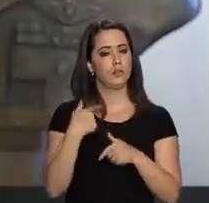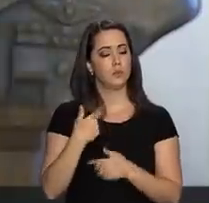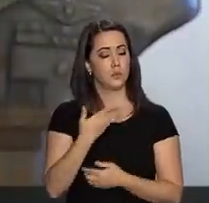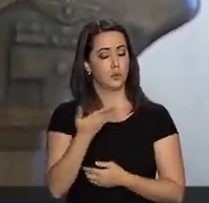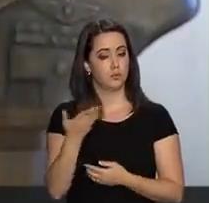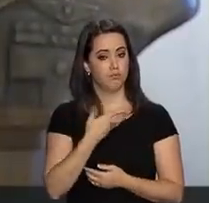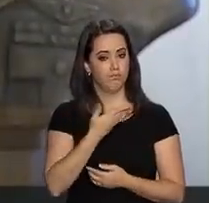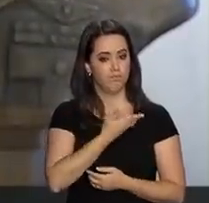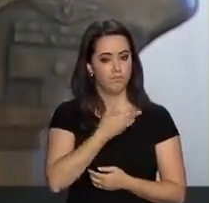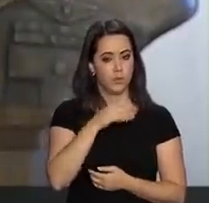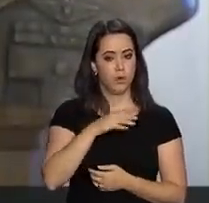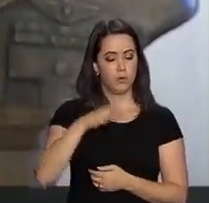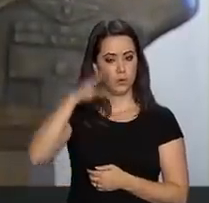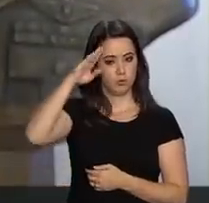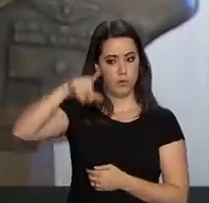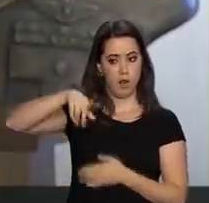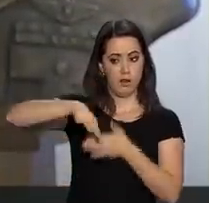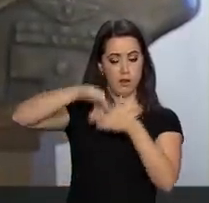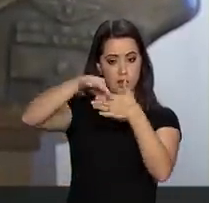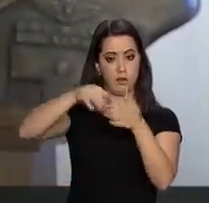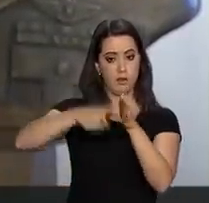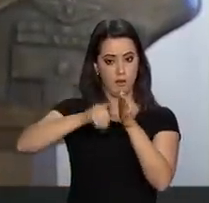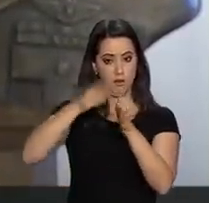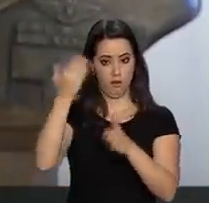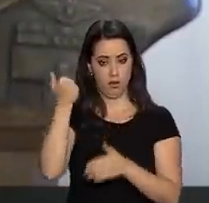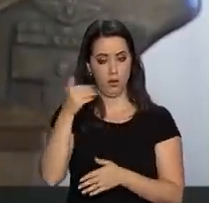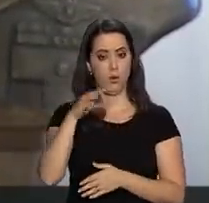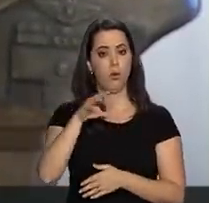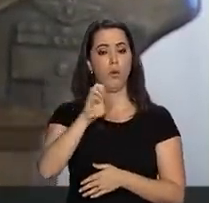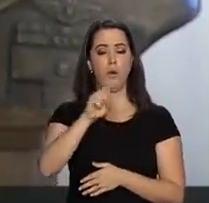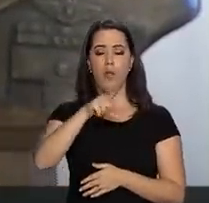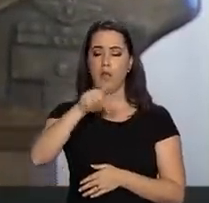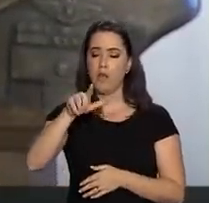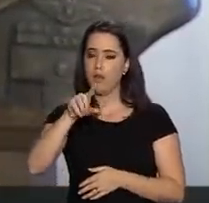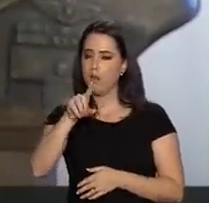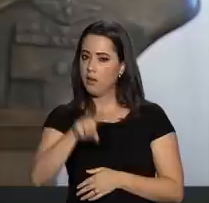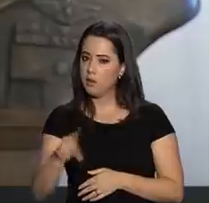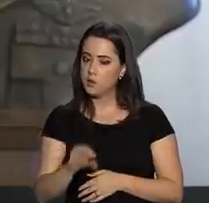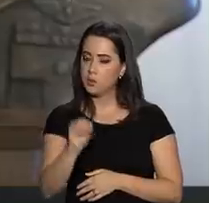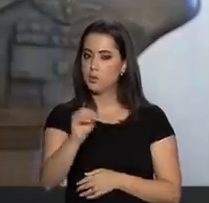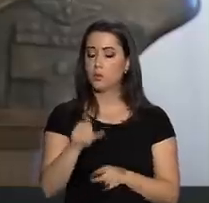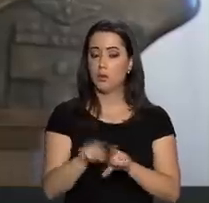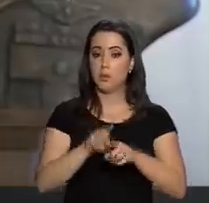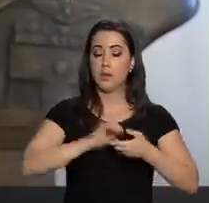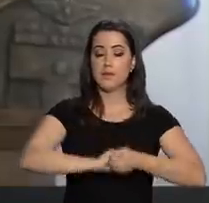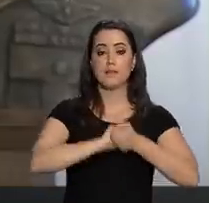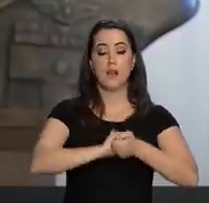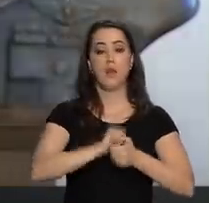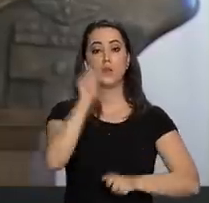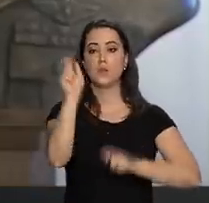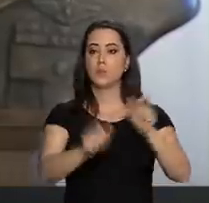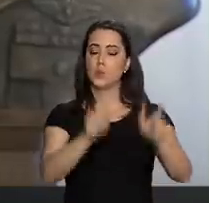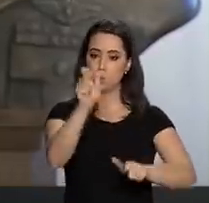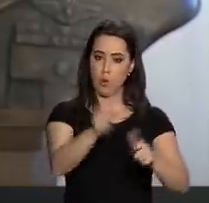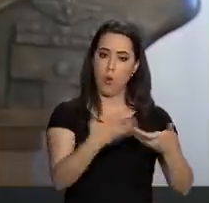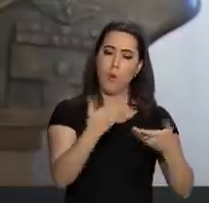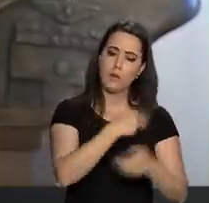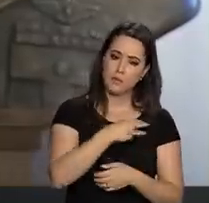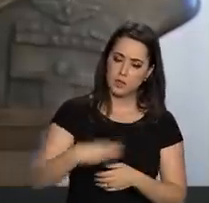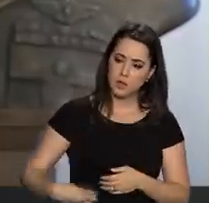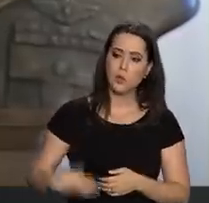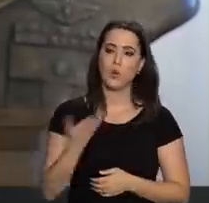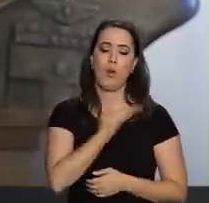general Enzo, antigo comandante. Muito obrigado. Aproveito para saudar vários ministros que estão deixando o governo, meus